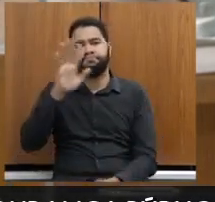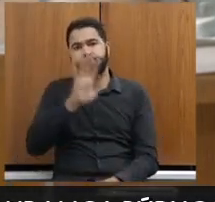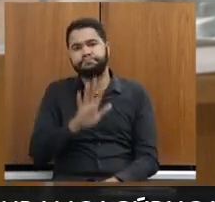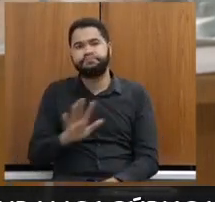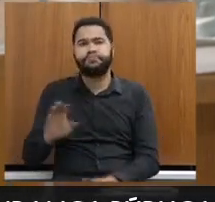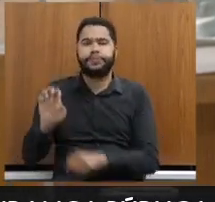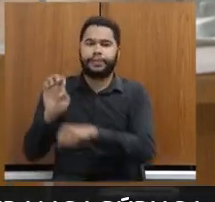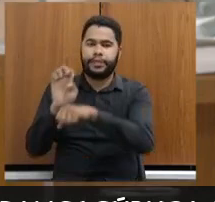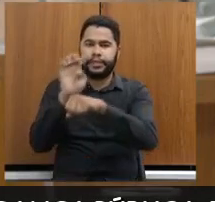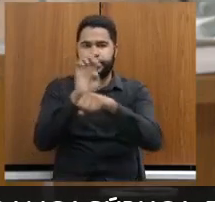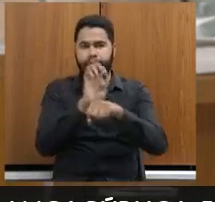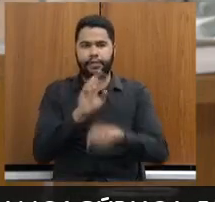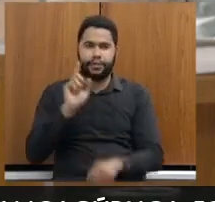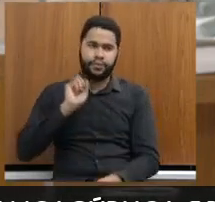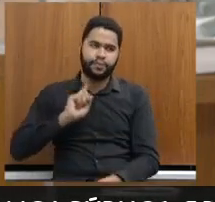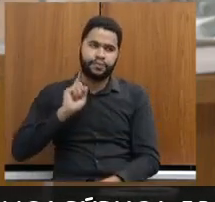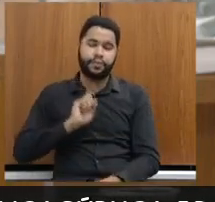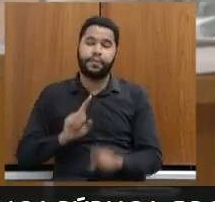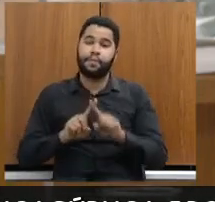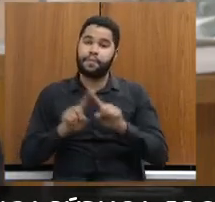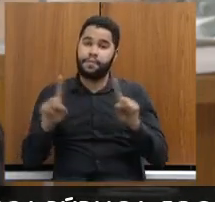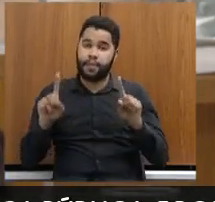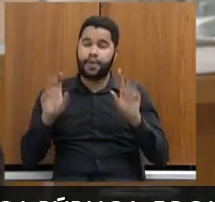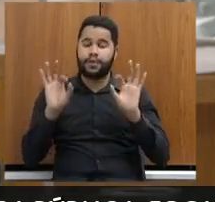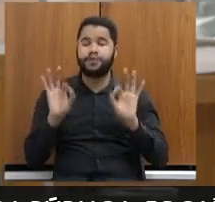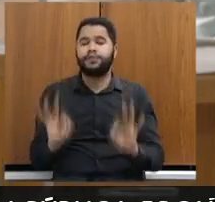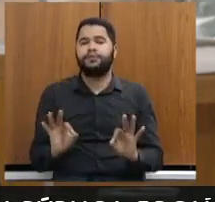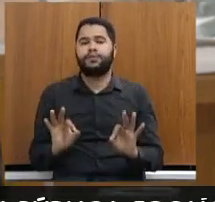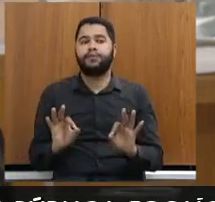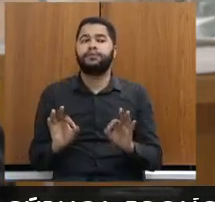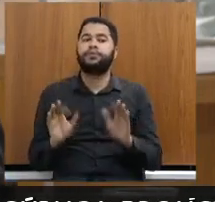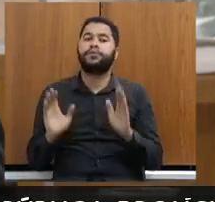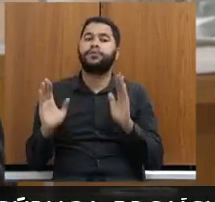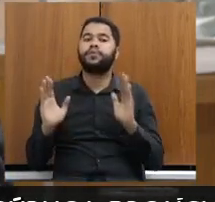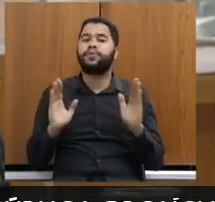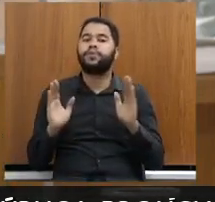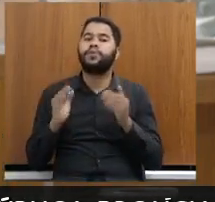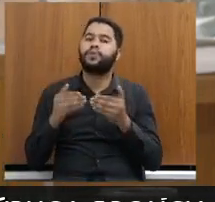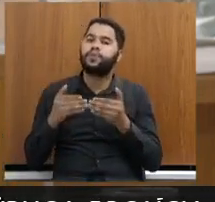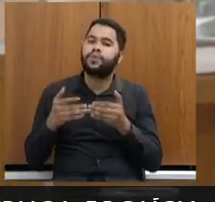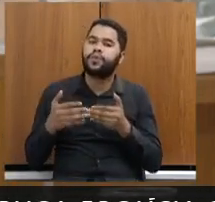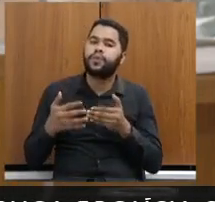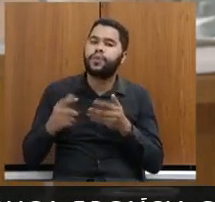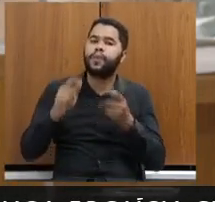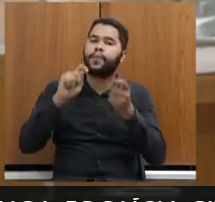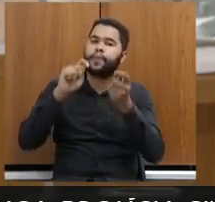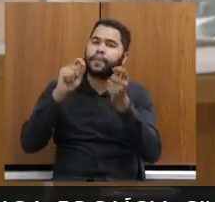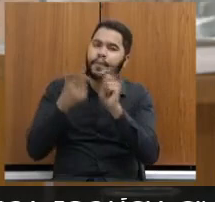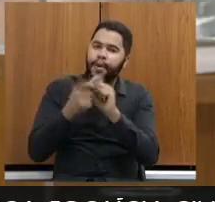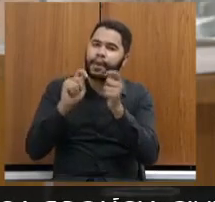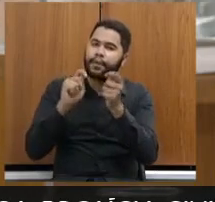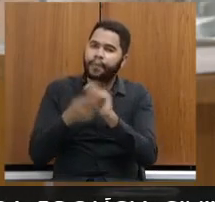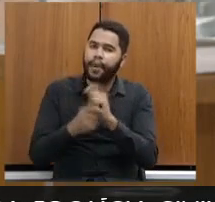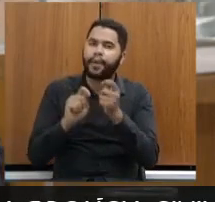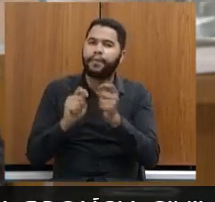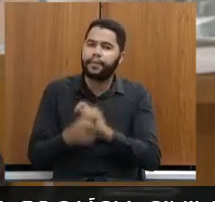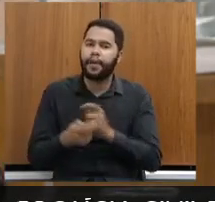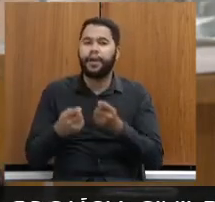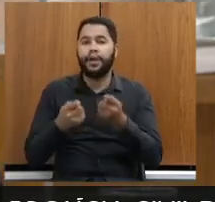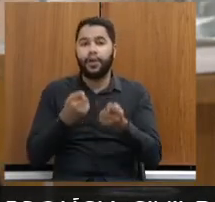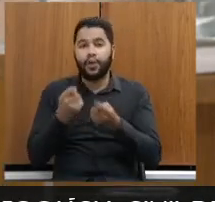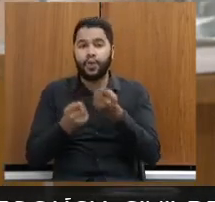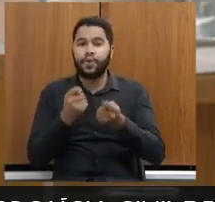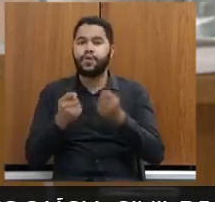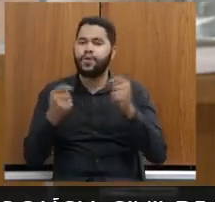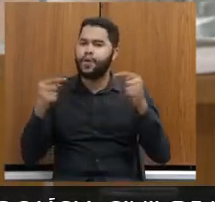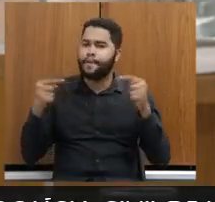de Minas Gerais né mas eu tenho certeza de que com o tempo com adequação da economia do Estado de Minas Gerais